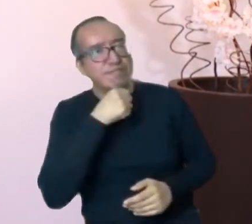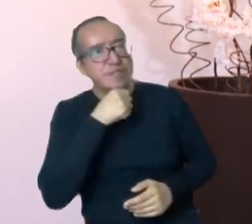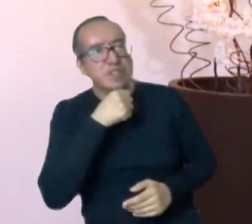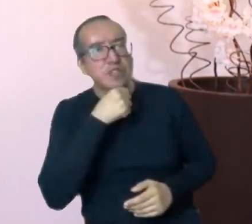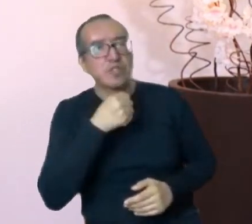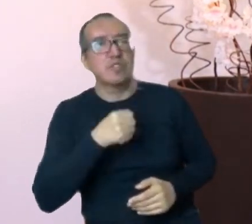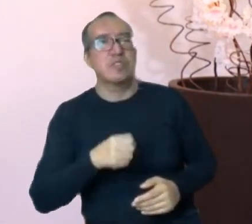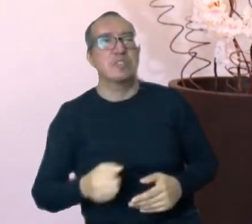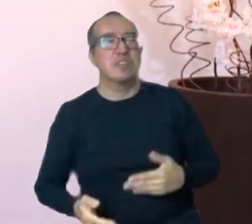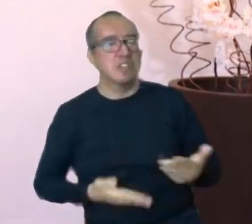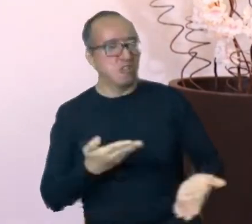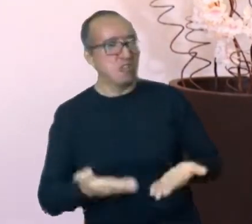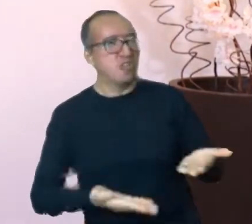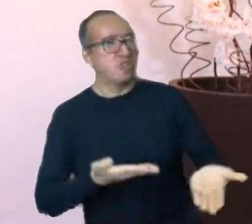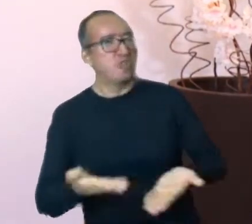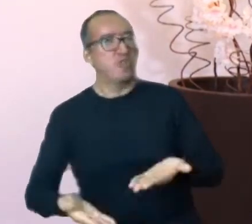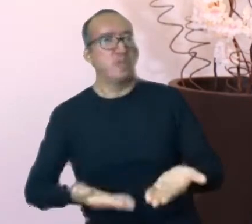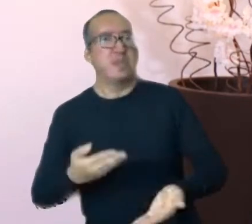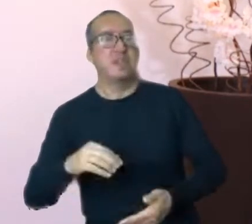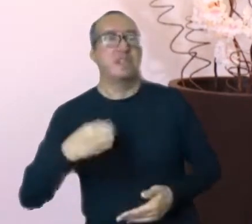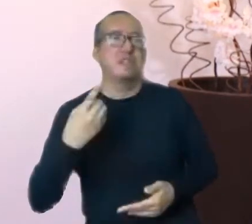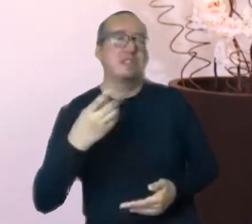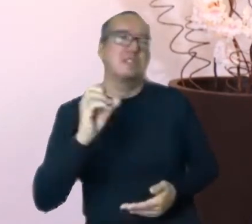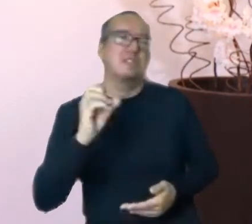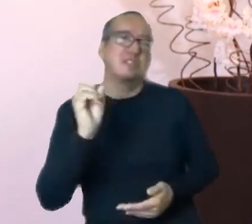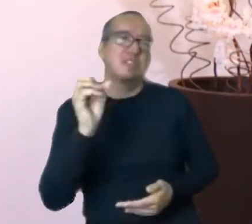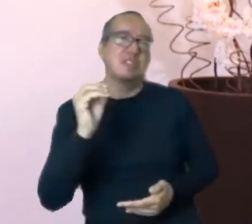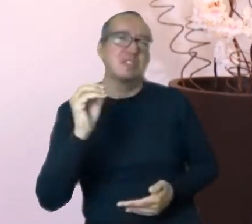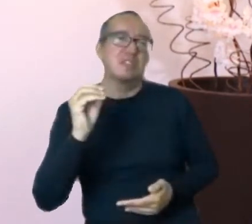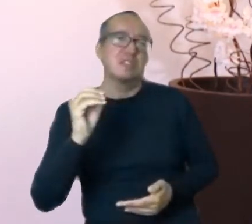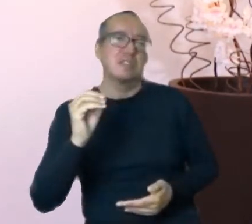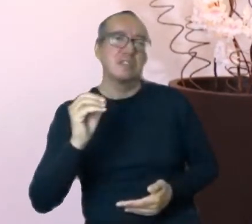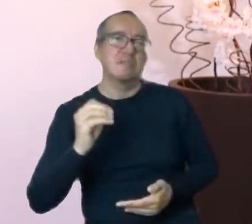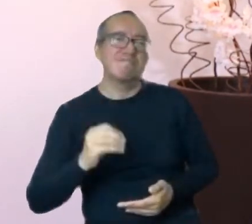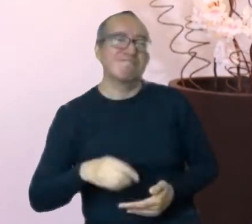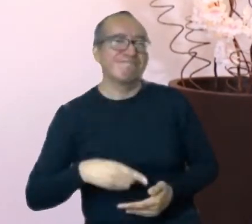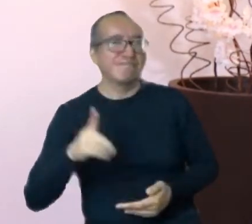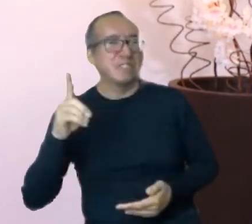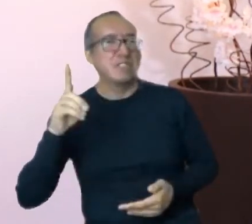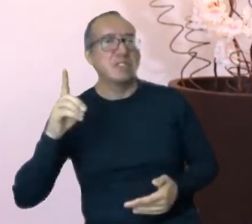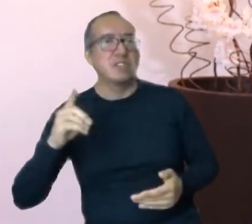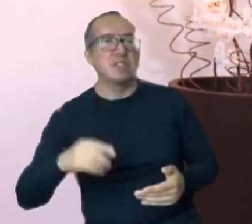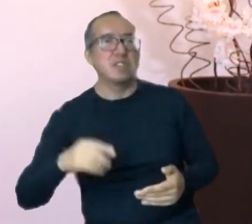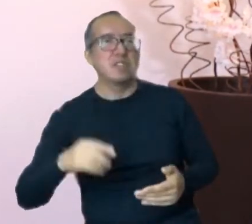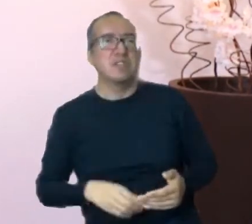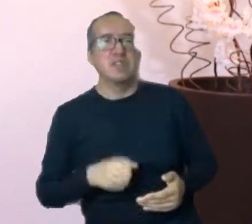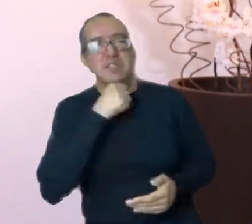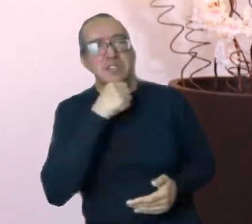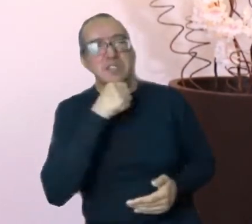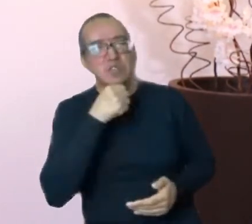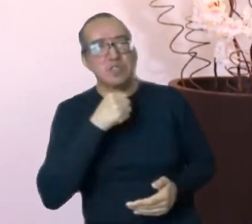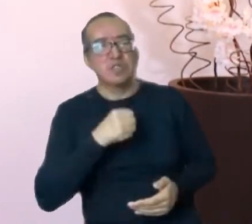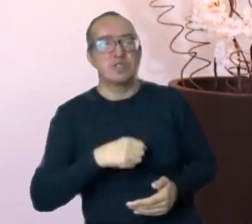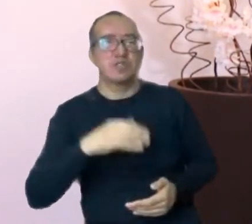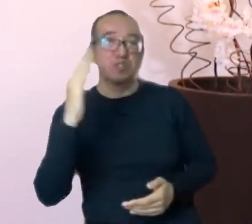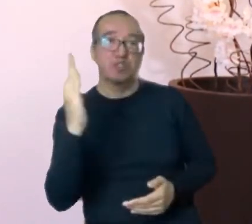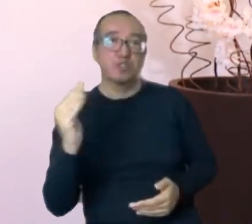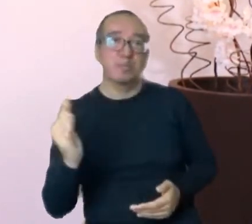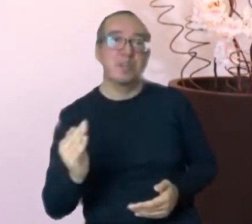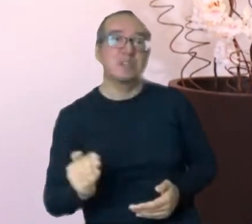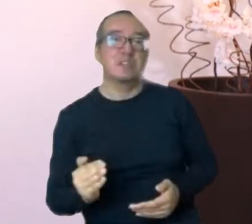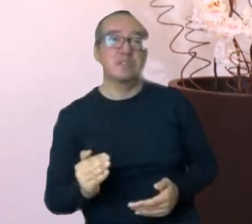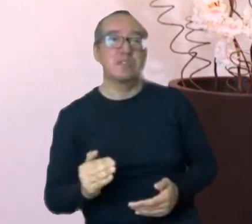163 mil idosos pelo Brasil afora. Tem aproximadamente 19 mil